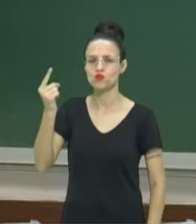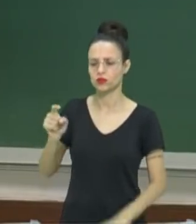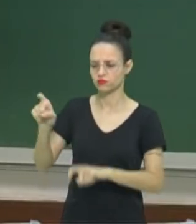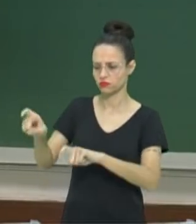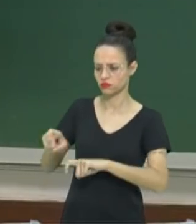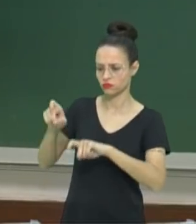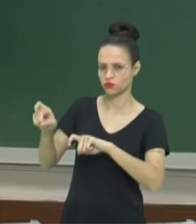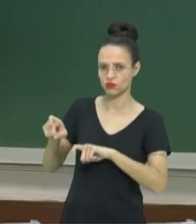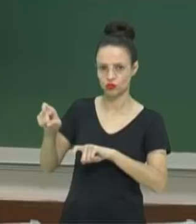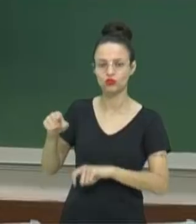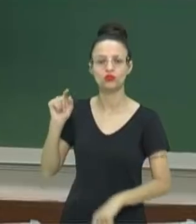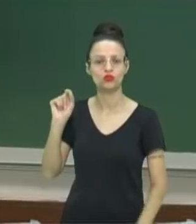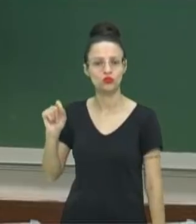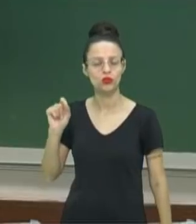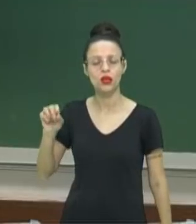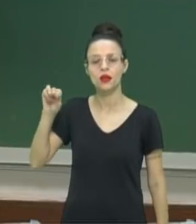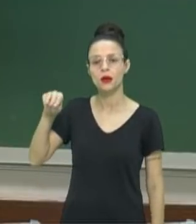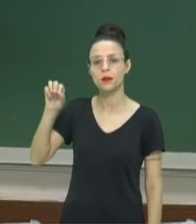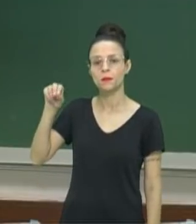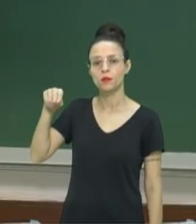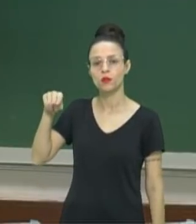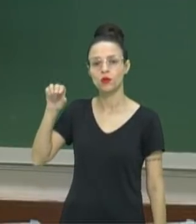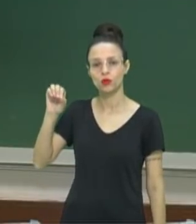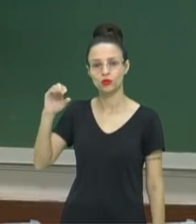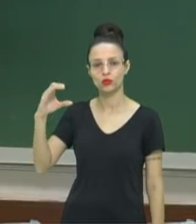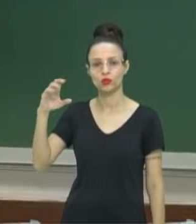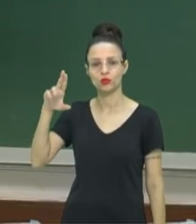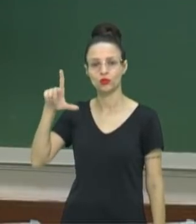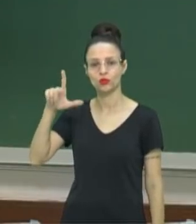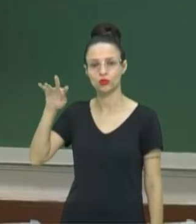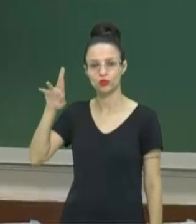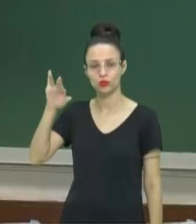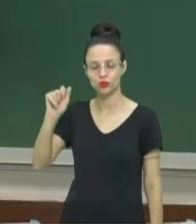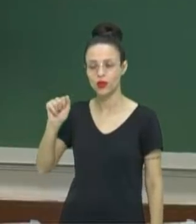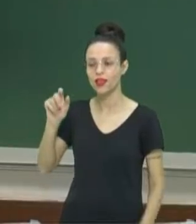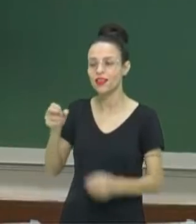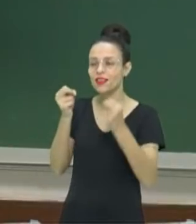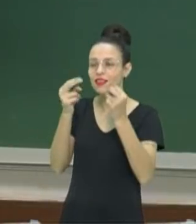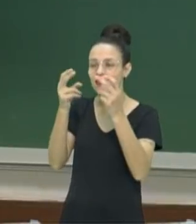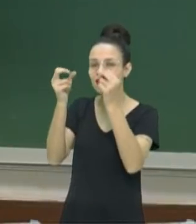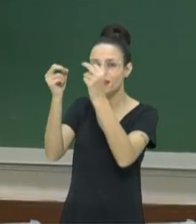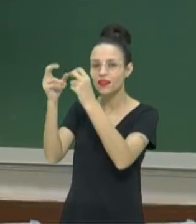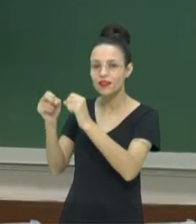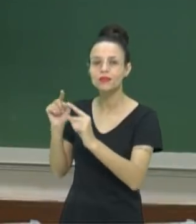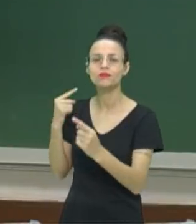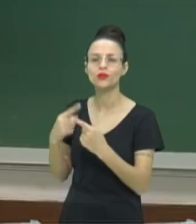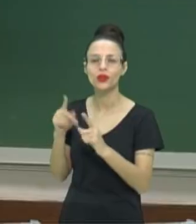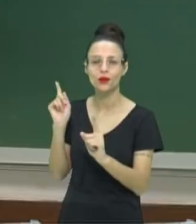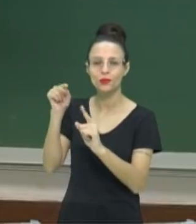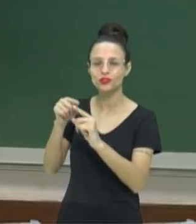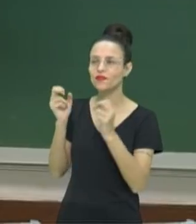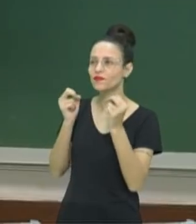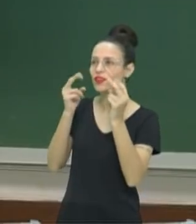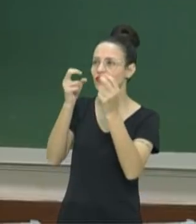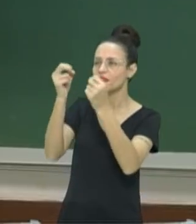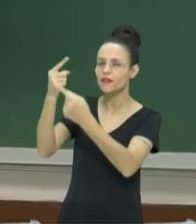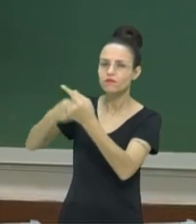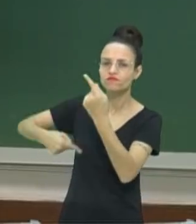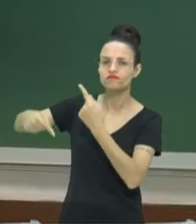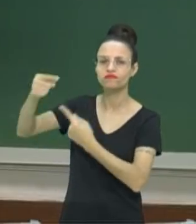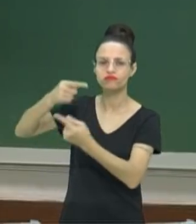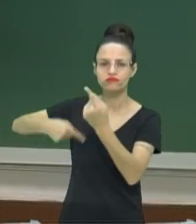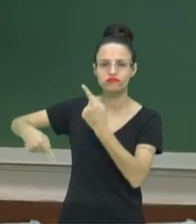monocultura. Chamada de monocultura comercial, por quê? Porque é destinada para exportação, movimenta